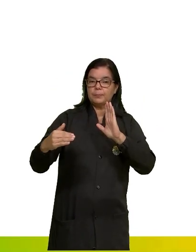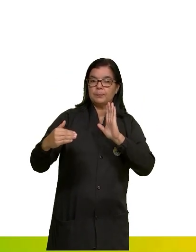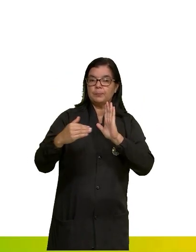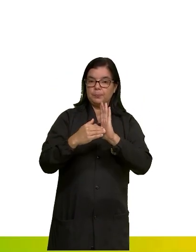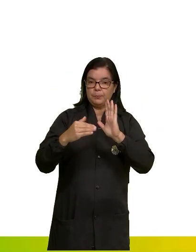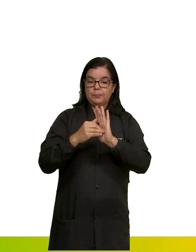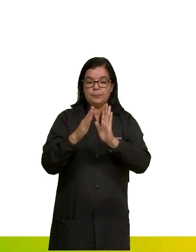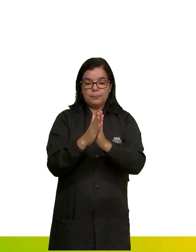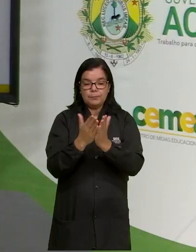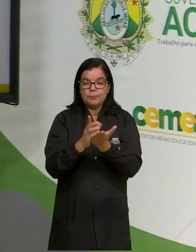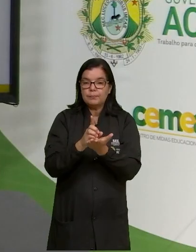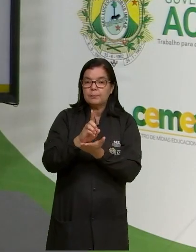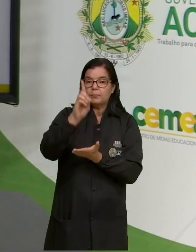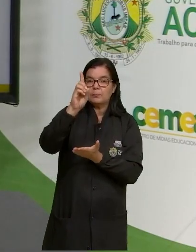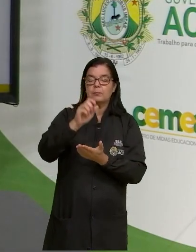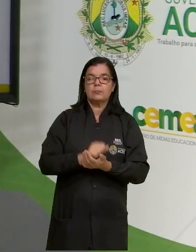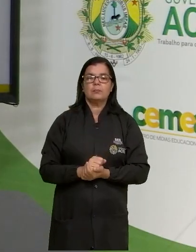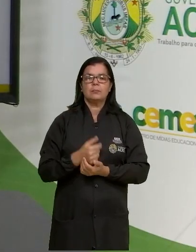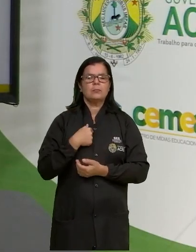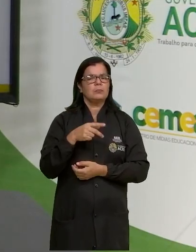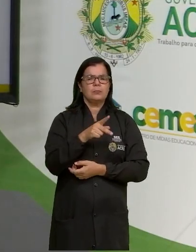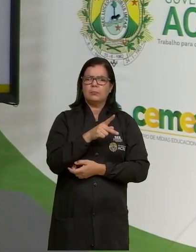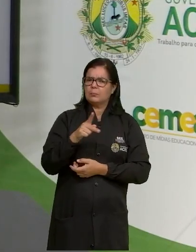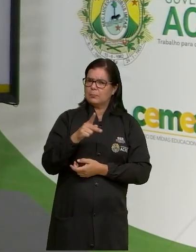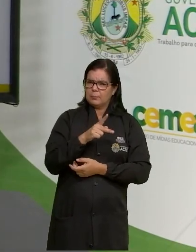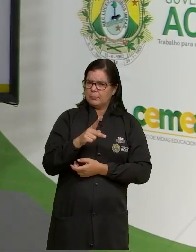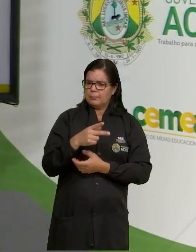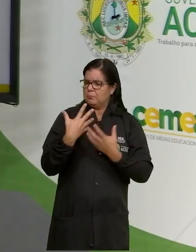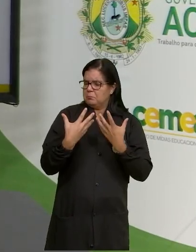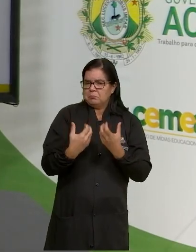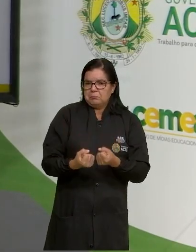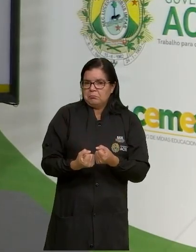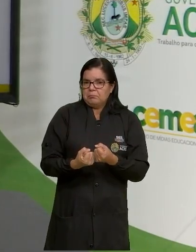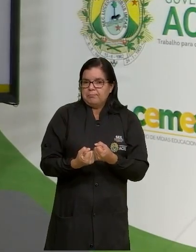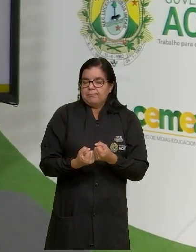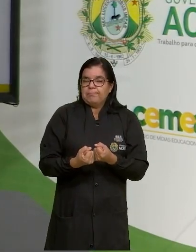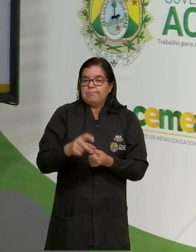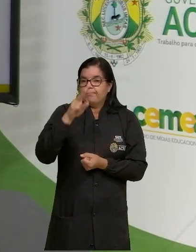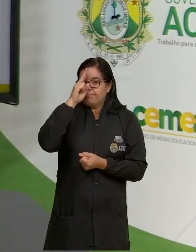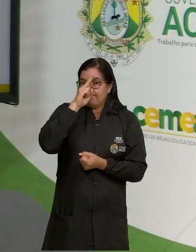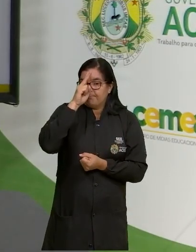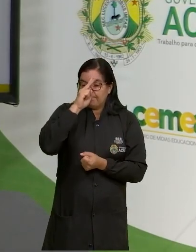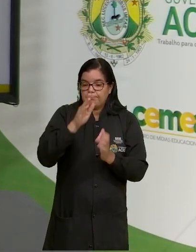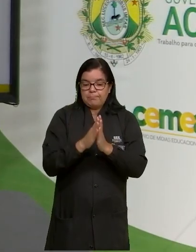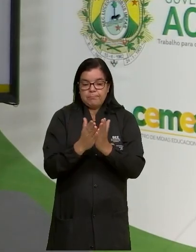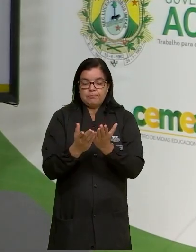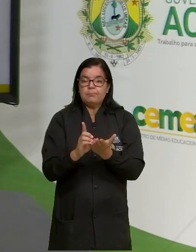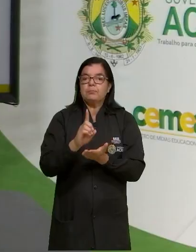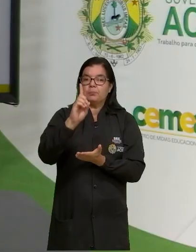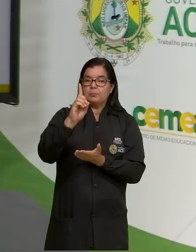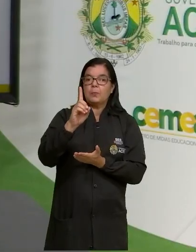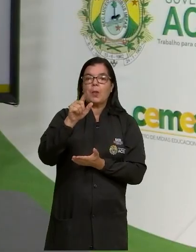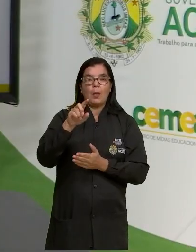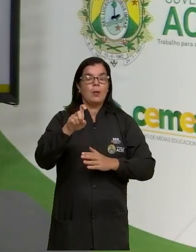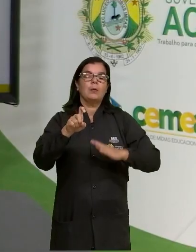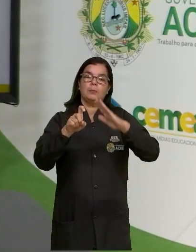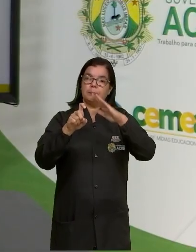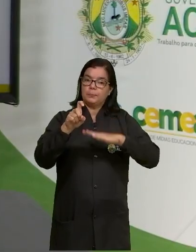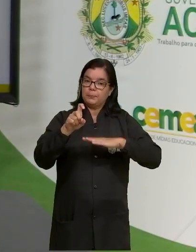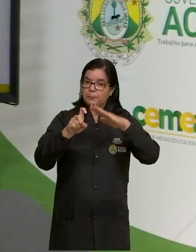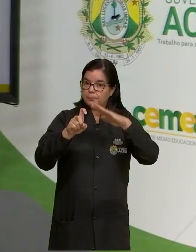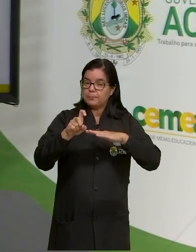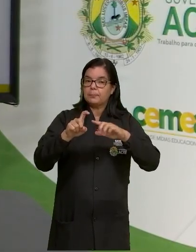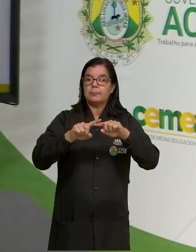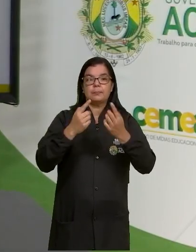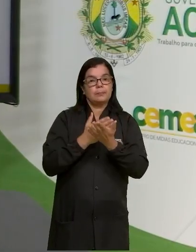na Bíblia. Ah, professor, eu não concordo que o senhor diga que a história da criação na Bíblia é um mito. Bom, para